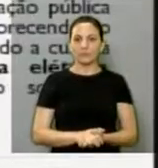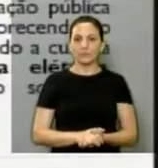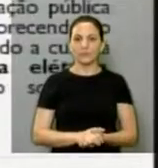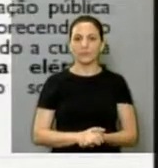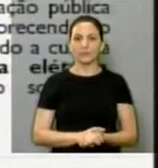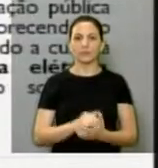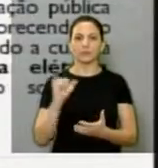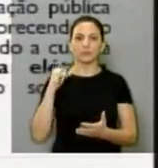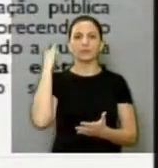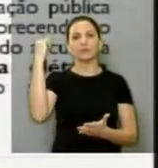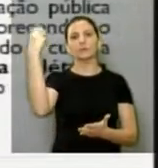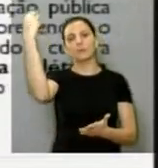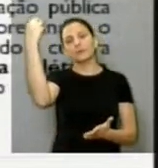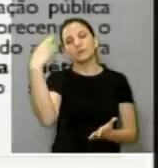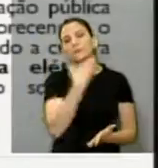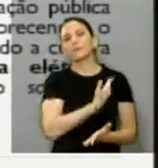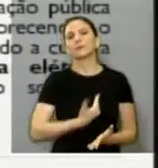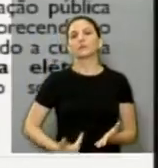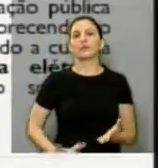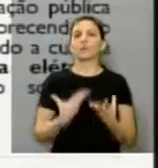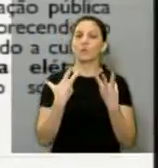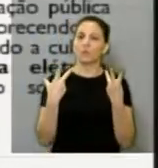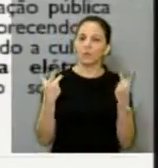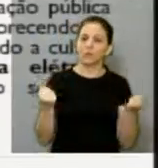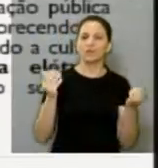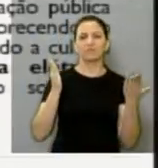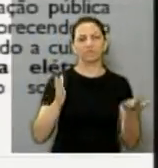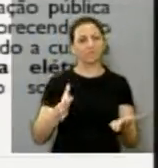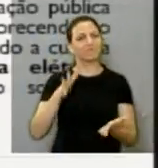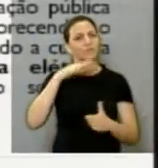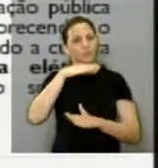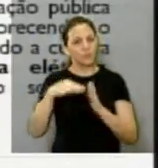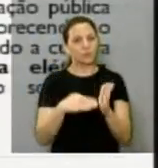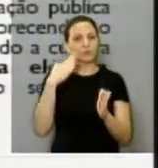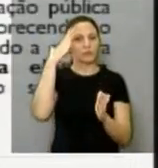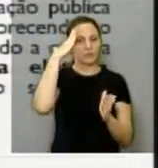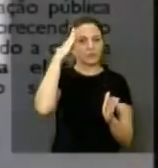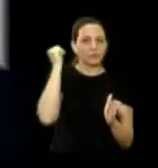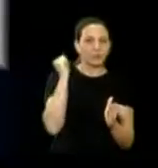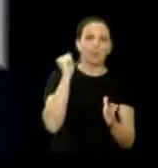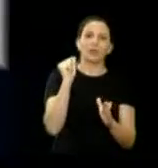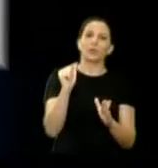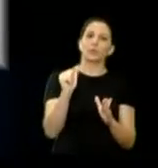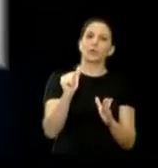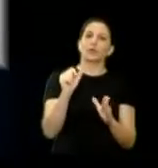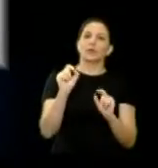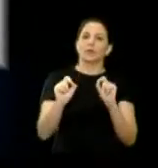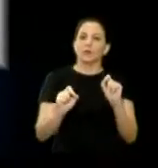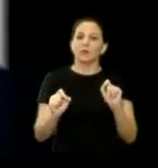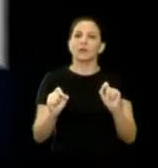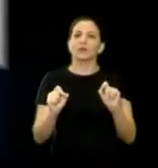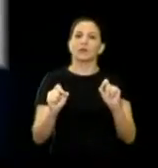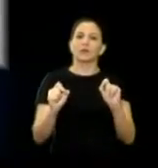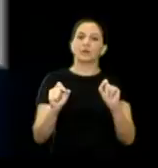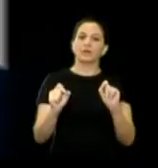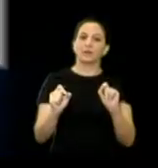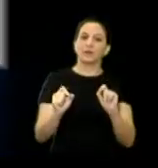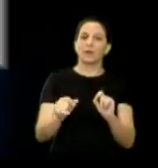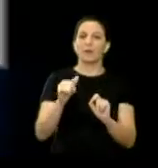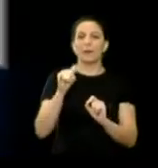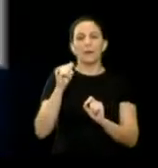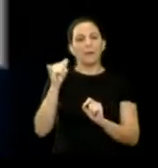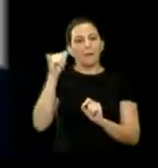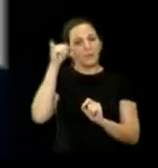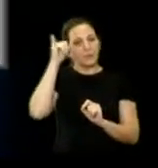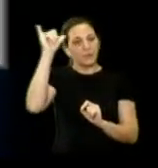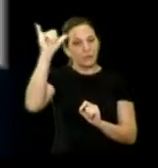A importância da iluminação pública, a qualidade, todo mundo sabe, diariamente ligada principalmente no tráfego, previne a criminalidade,